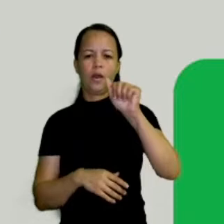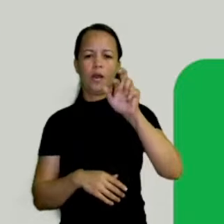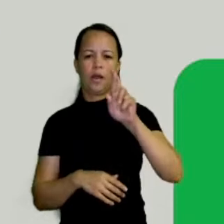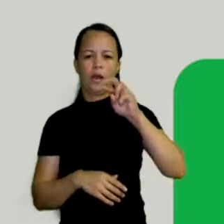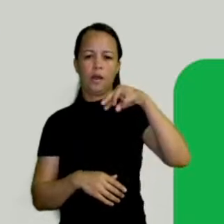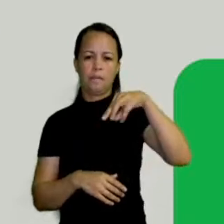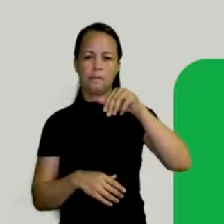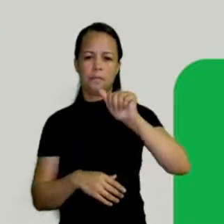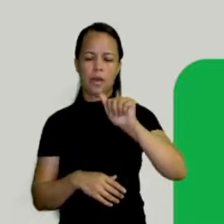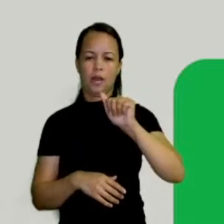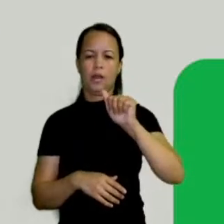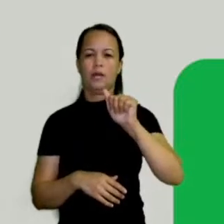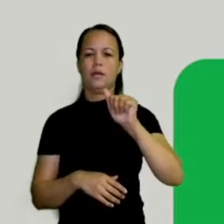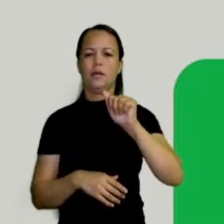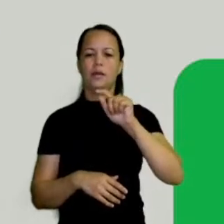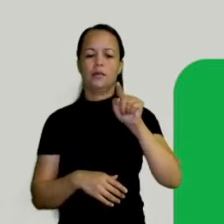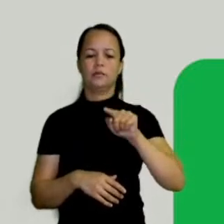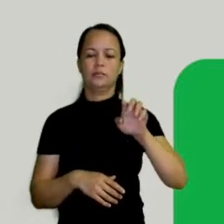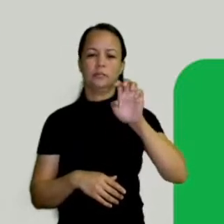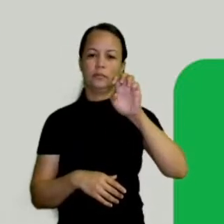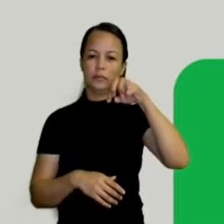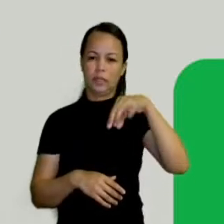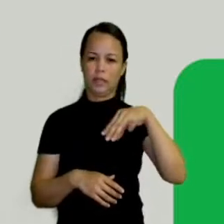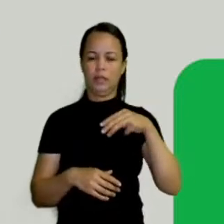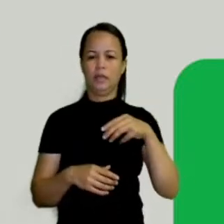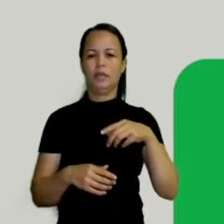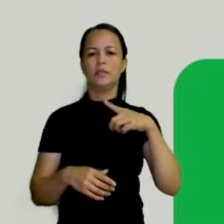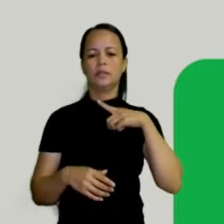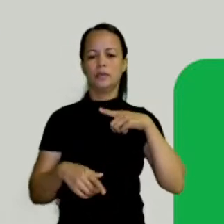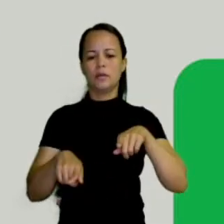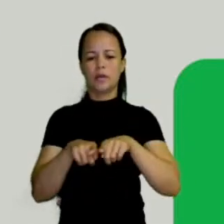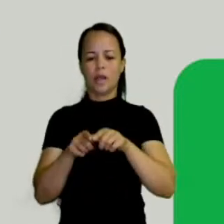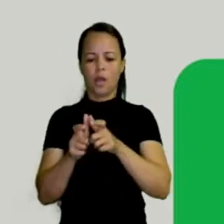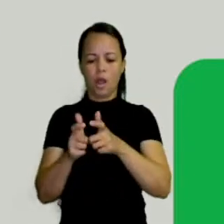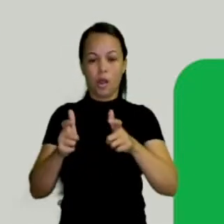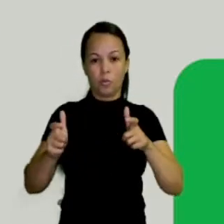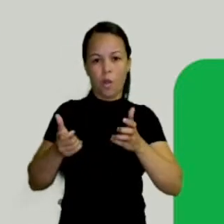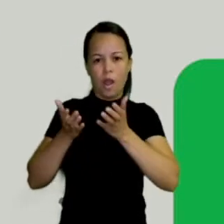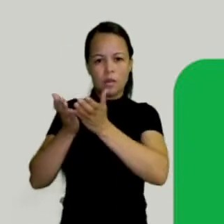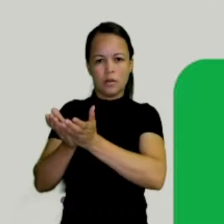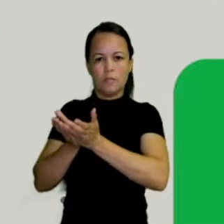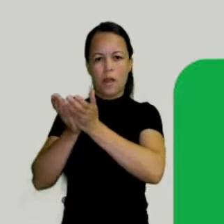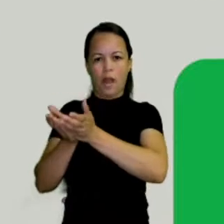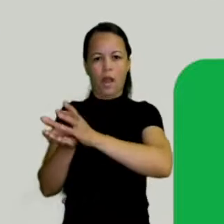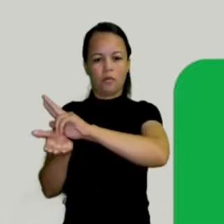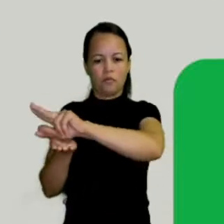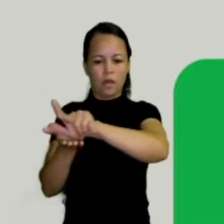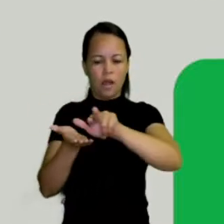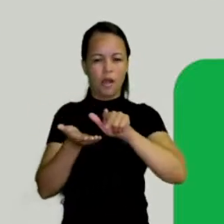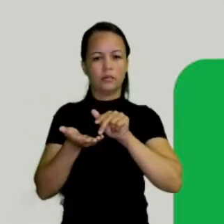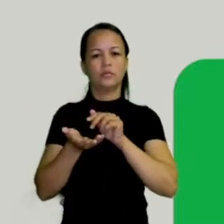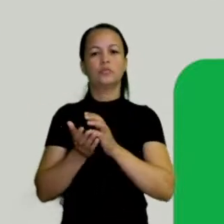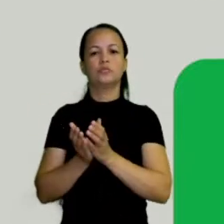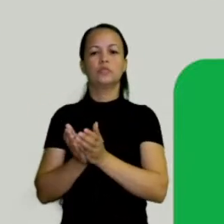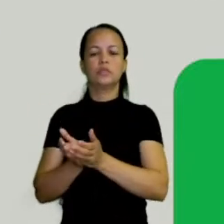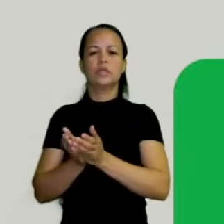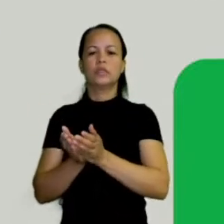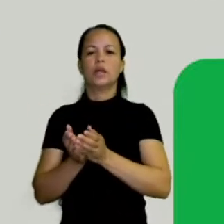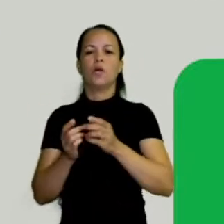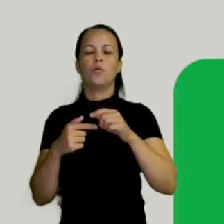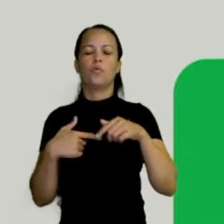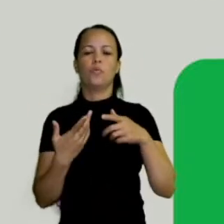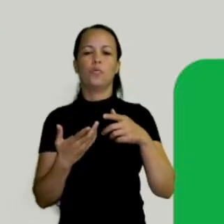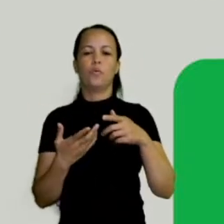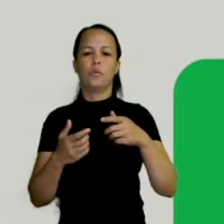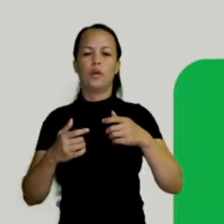pela grande quantidade de barcos, um porto. Então, essa imagem é uma vista de Santos e